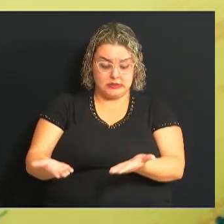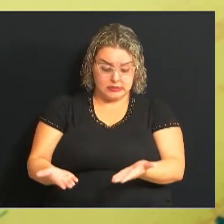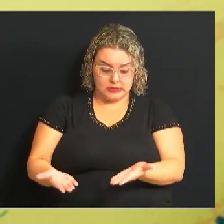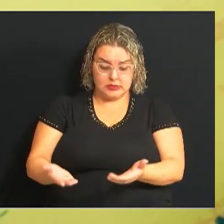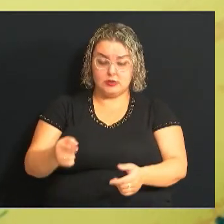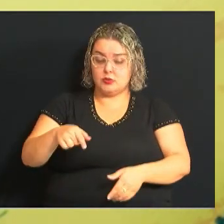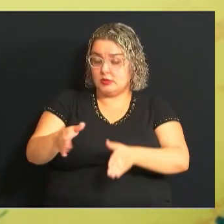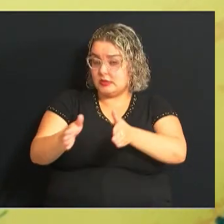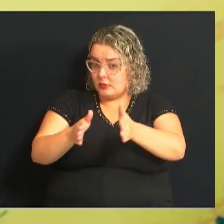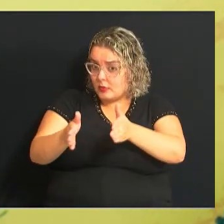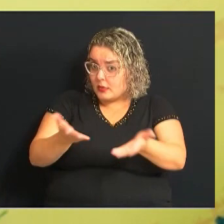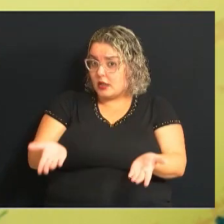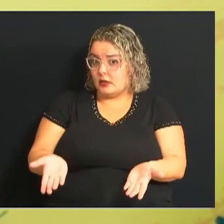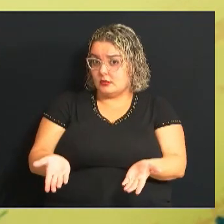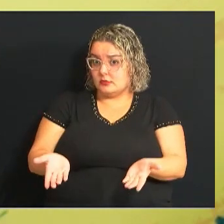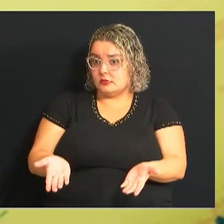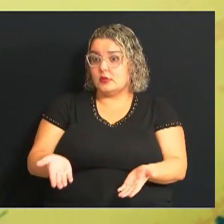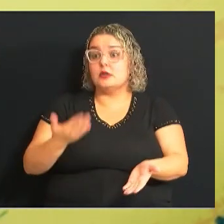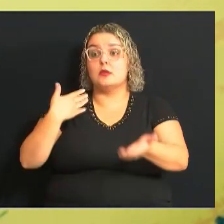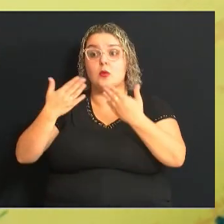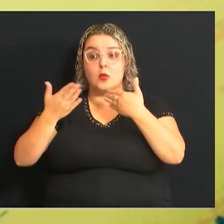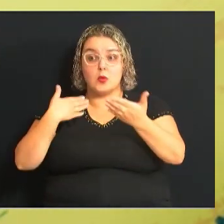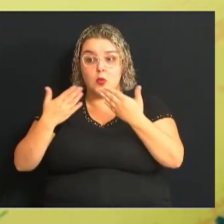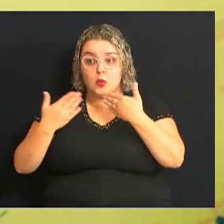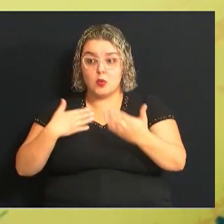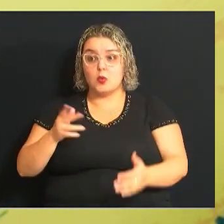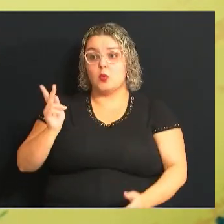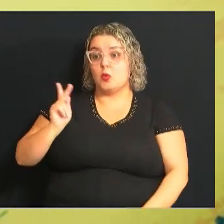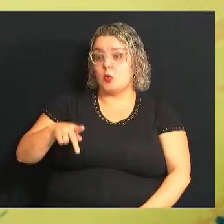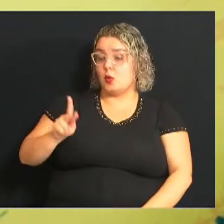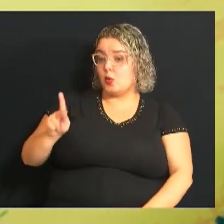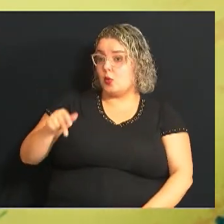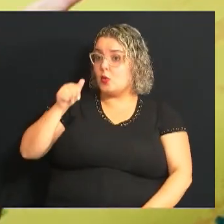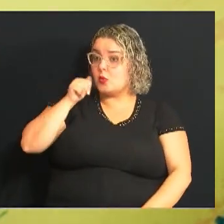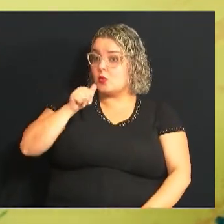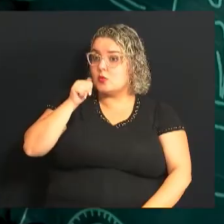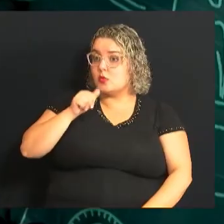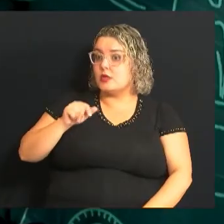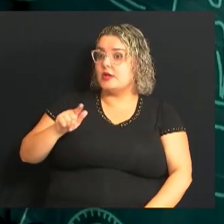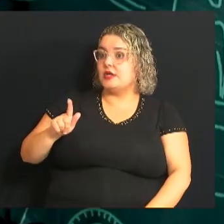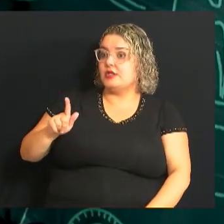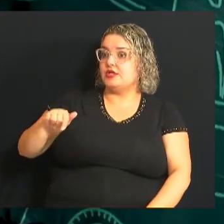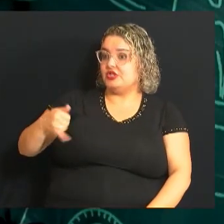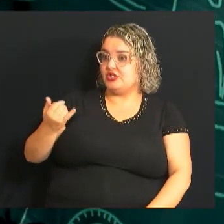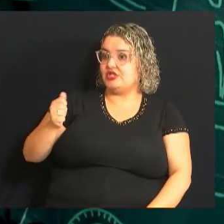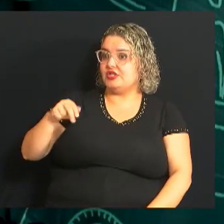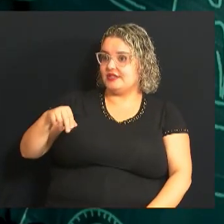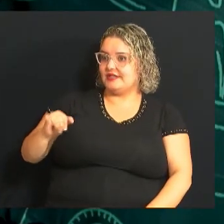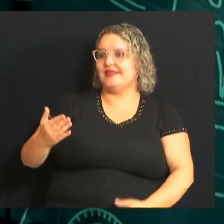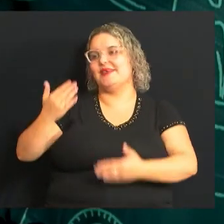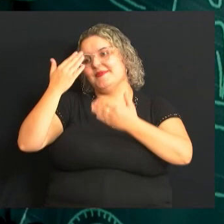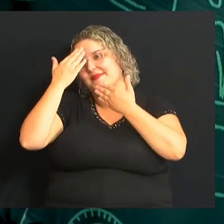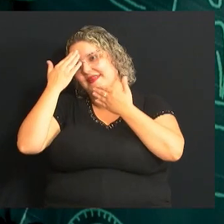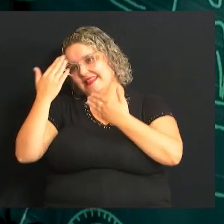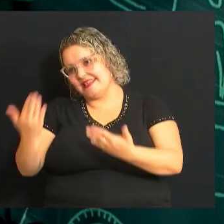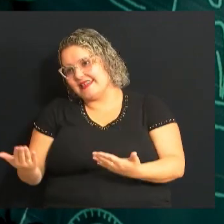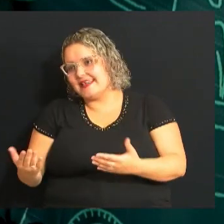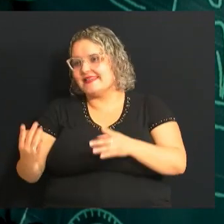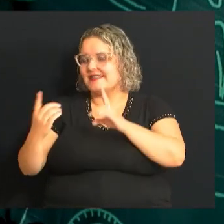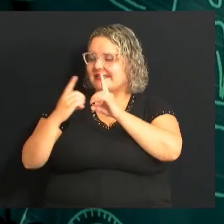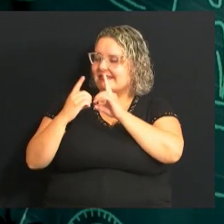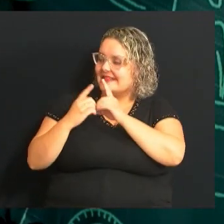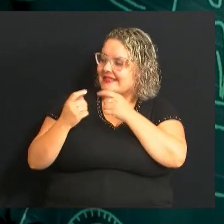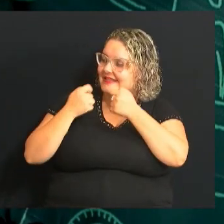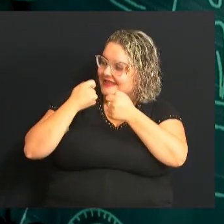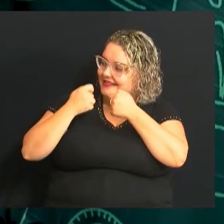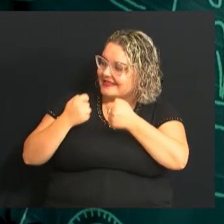situação. Por isso a gente vai bater um papo com a professora Giani. Tudo bem? Muito obrigado por atender a nossa reportagem.